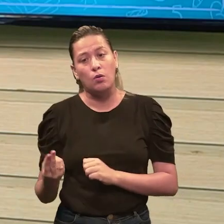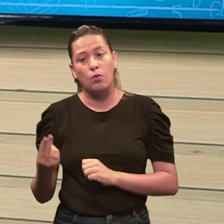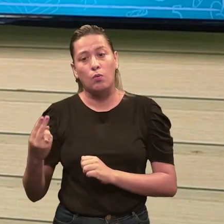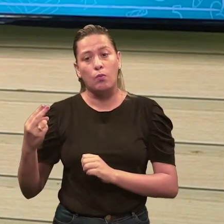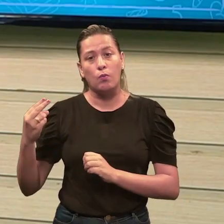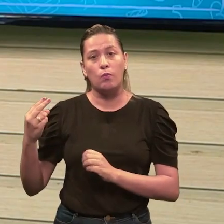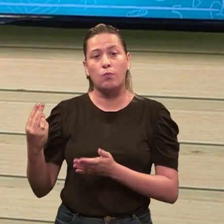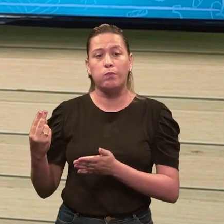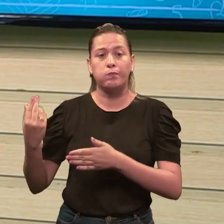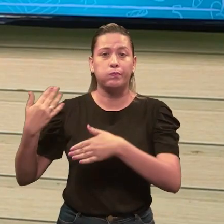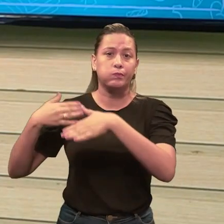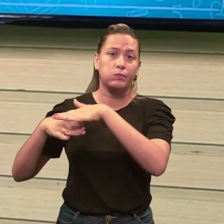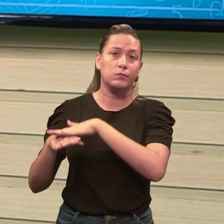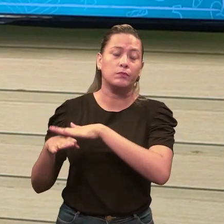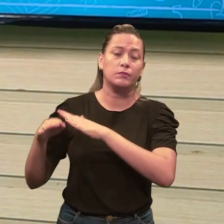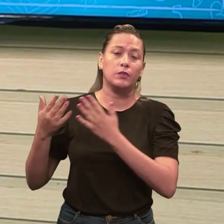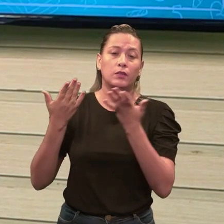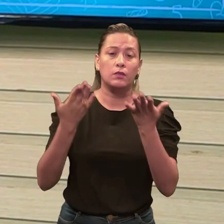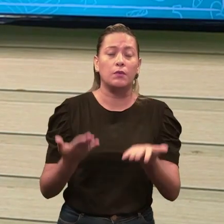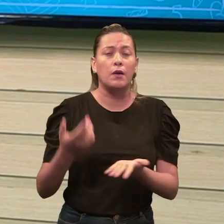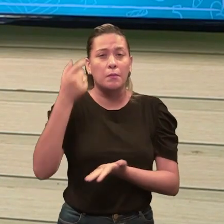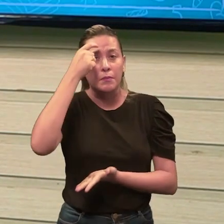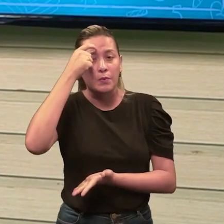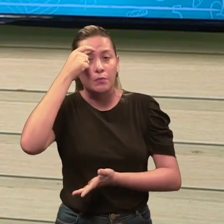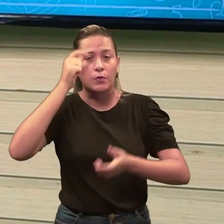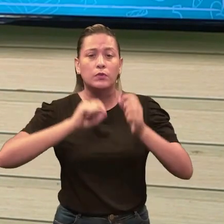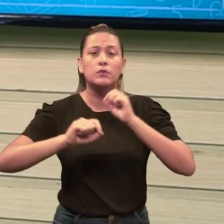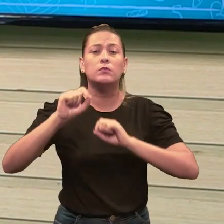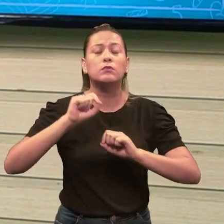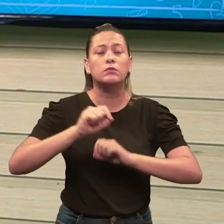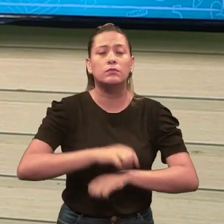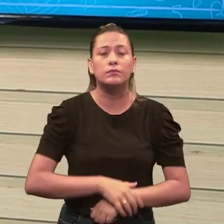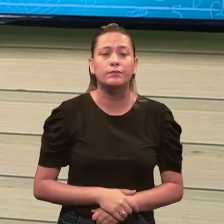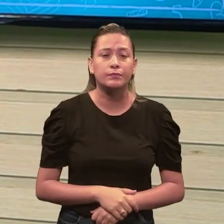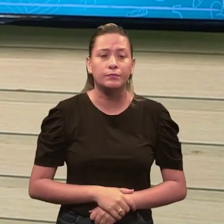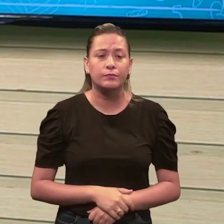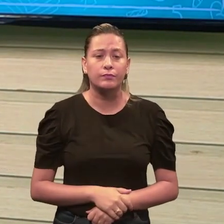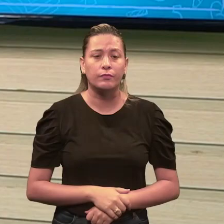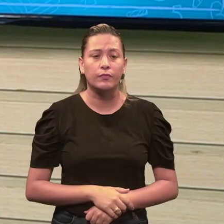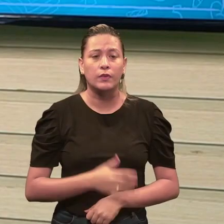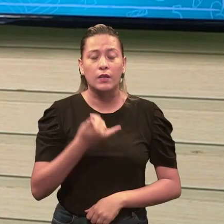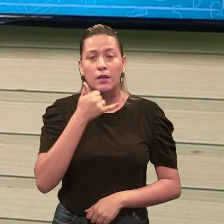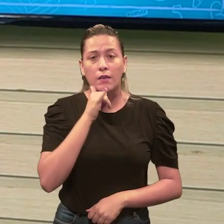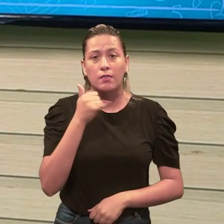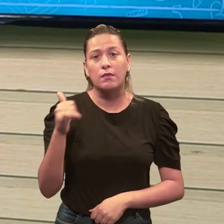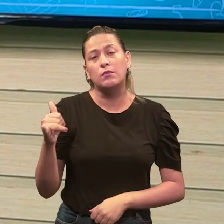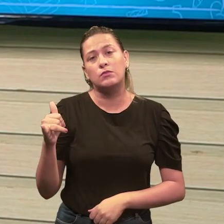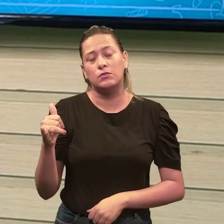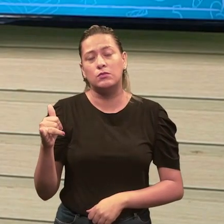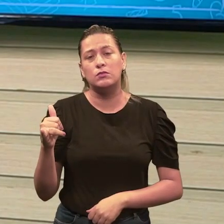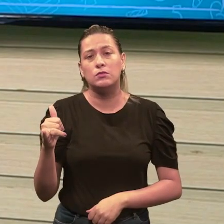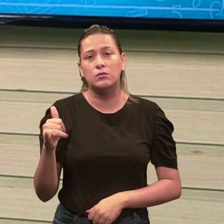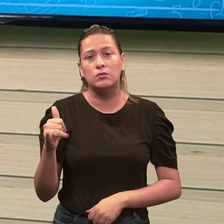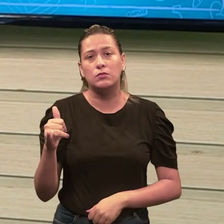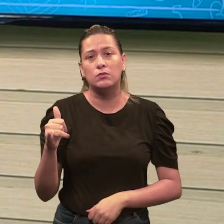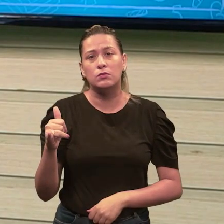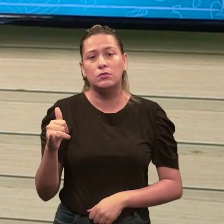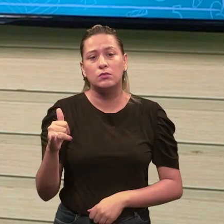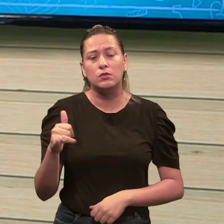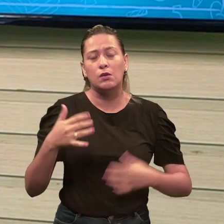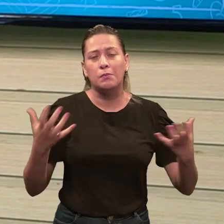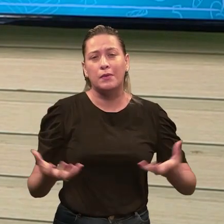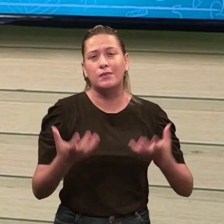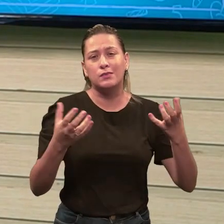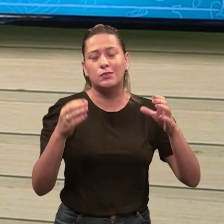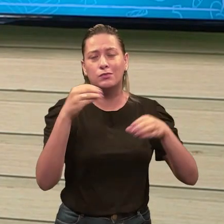assim, o que você tem que guardar aqui, memorizar em relação a passivo? Que eles não geram energia para o circuito. tá? Mas eles